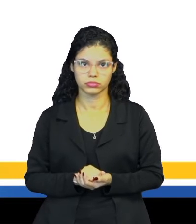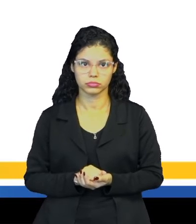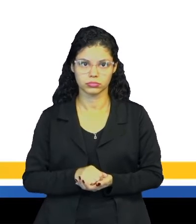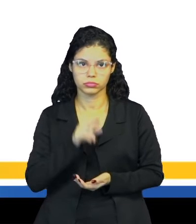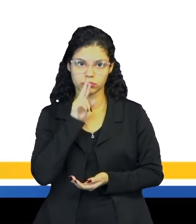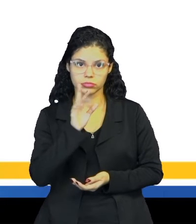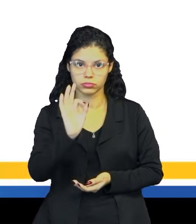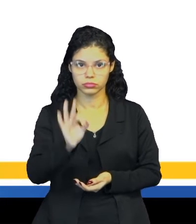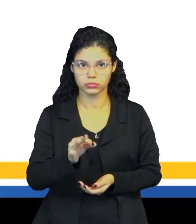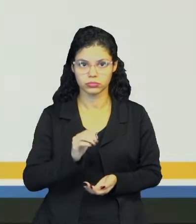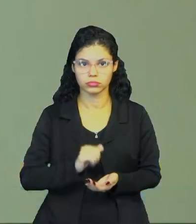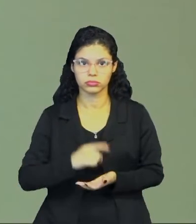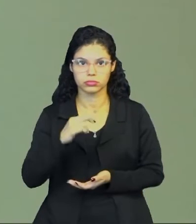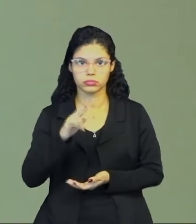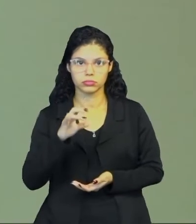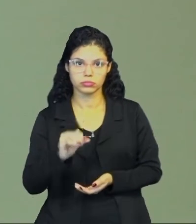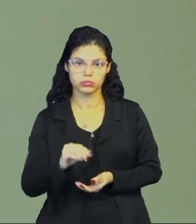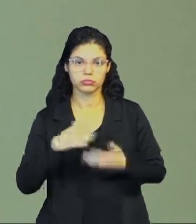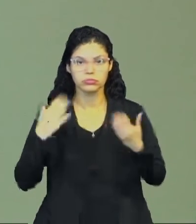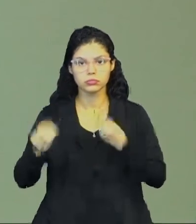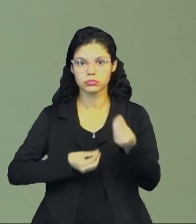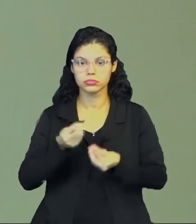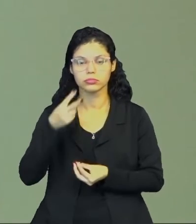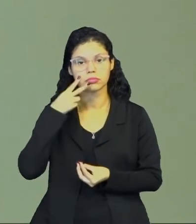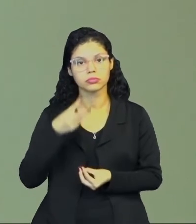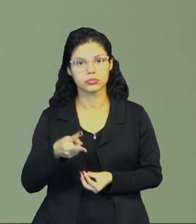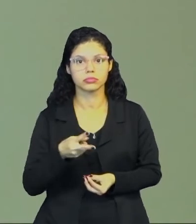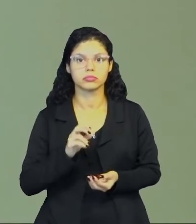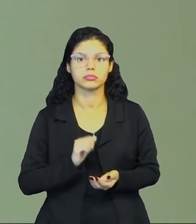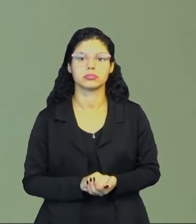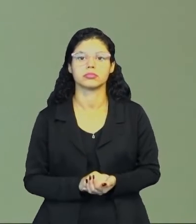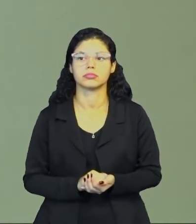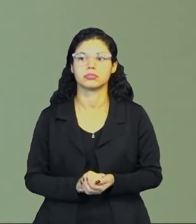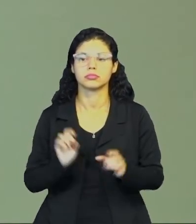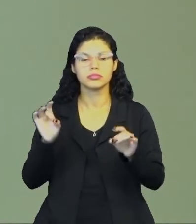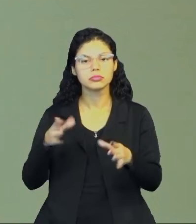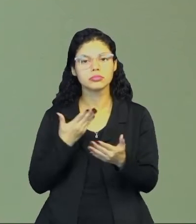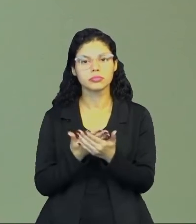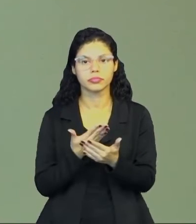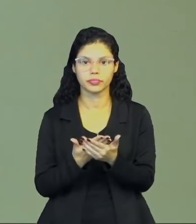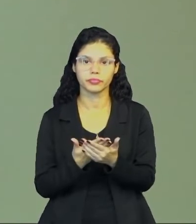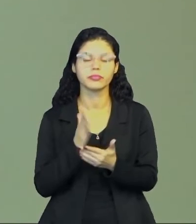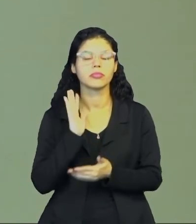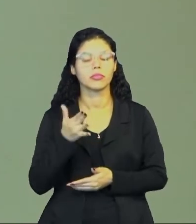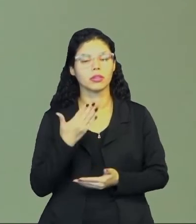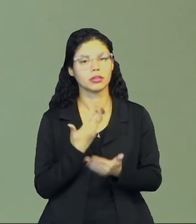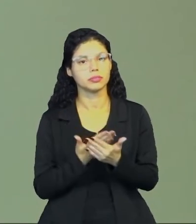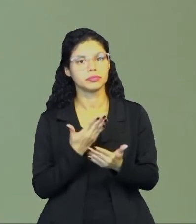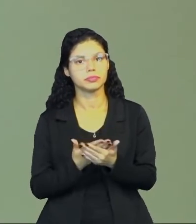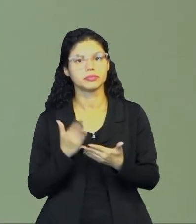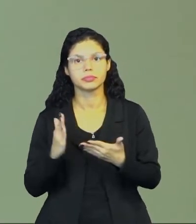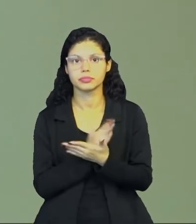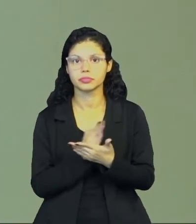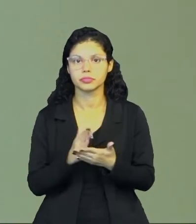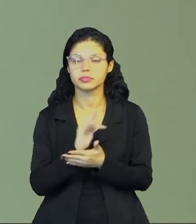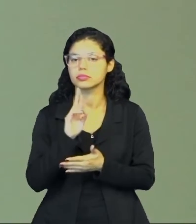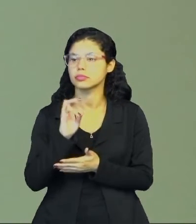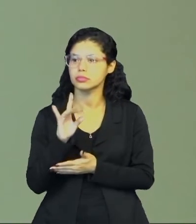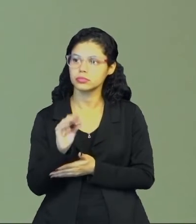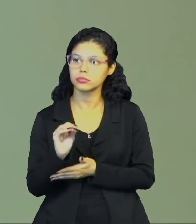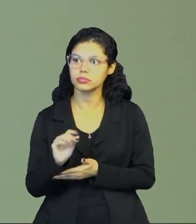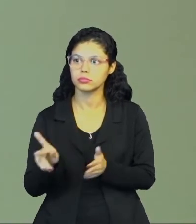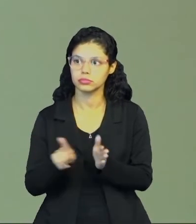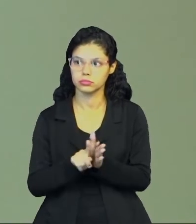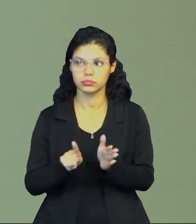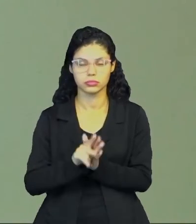A resposta certa é o reino protista. Então, conforme nós vimos aí nas últimas aulas, nós já estudamos então aí alguns reinos, né?